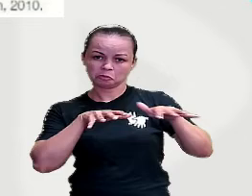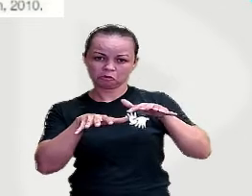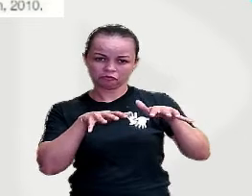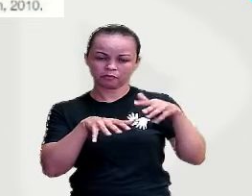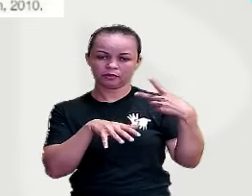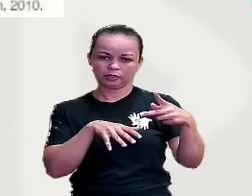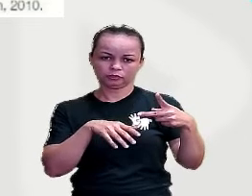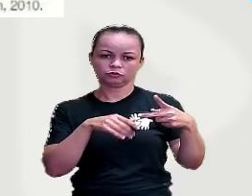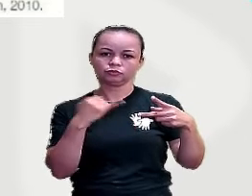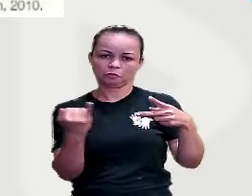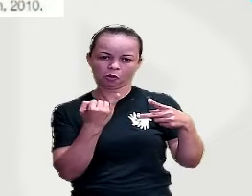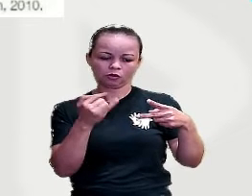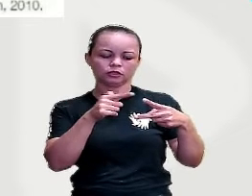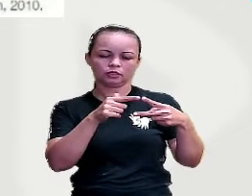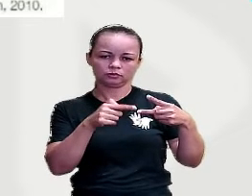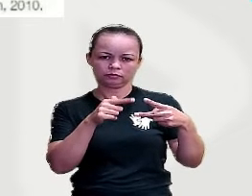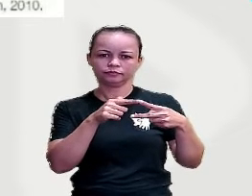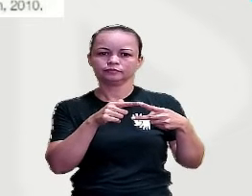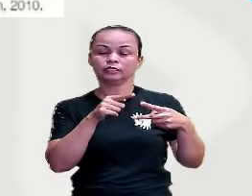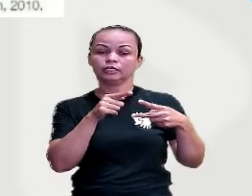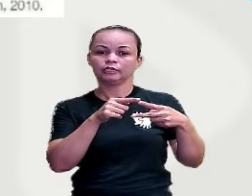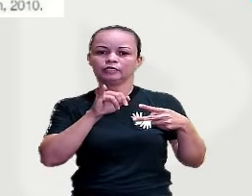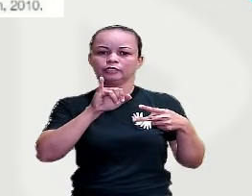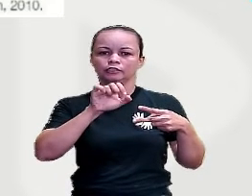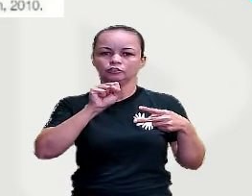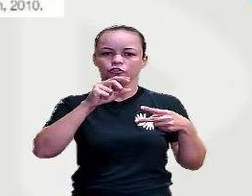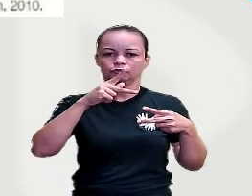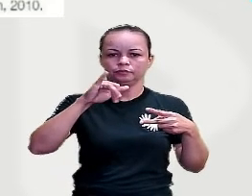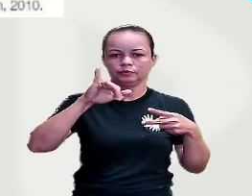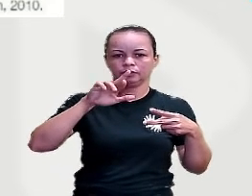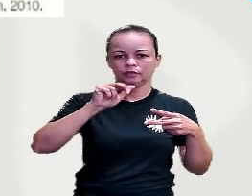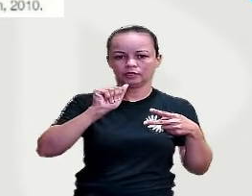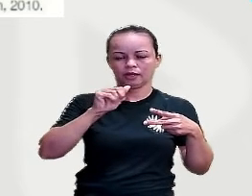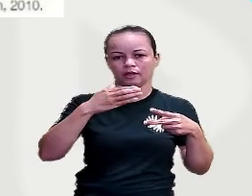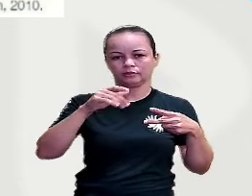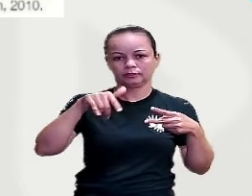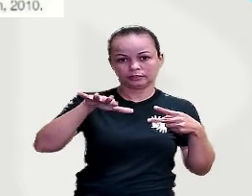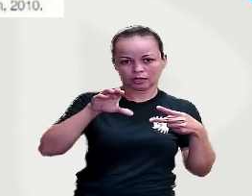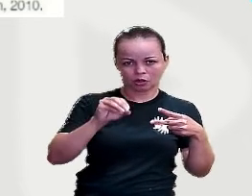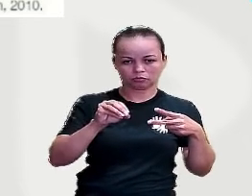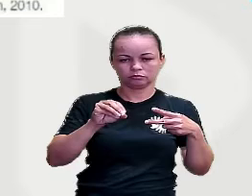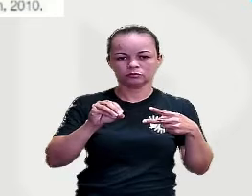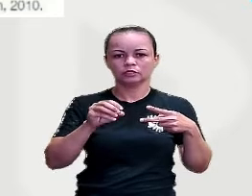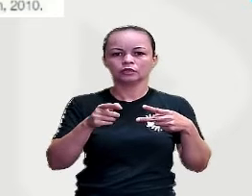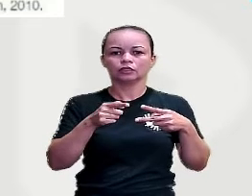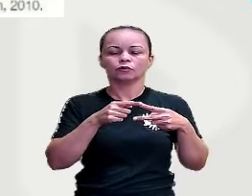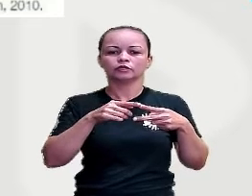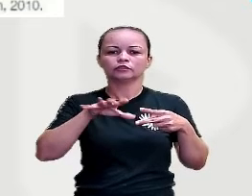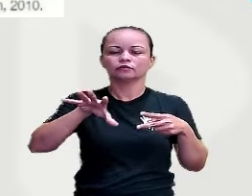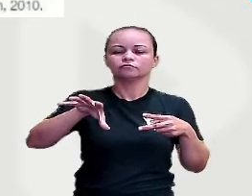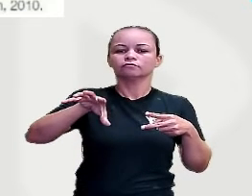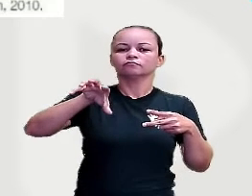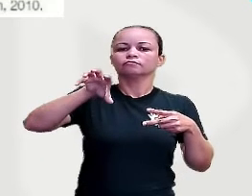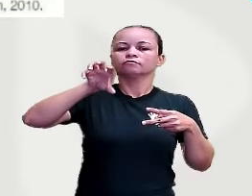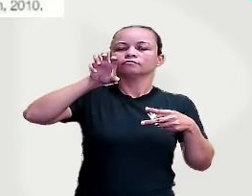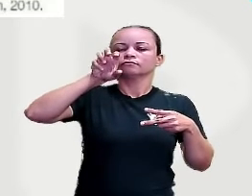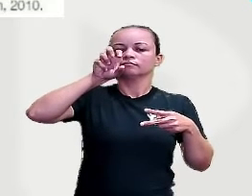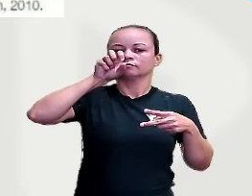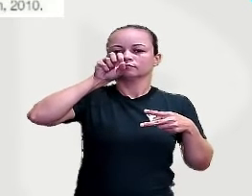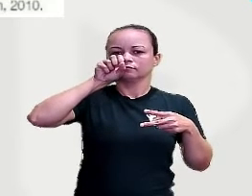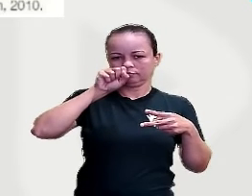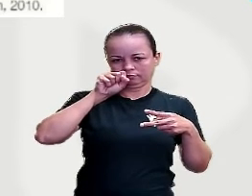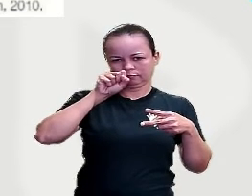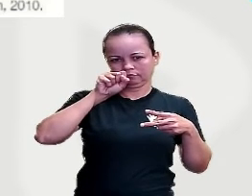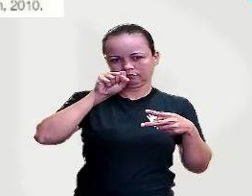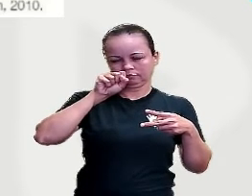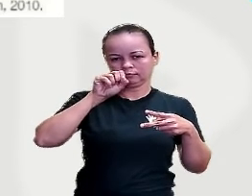nesses pulmões, que é o movimento de inspiração, que é quando a gente está, certo, inspirando, puxando o